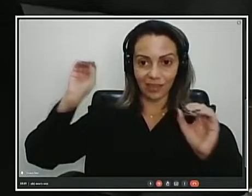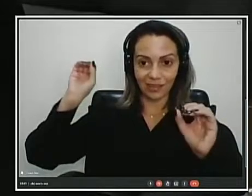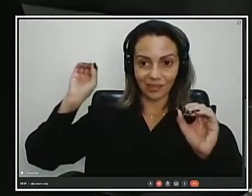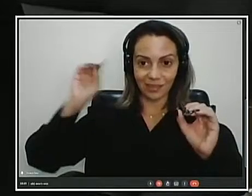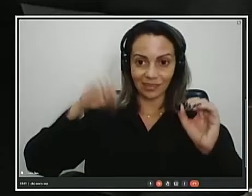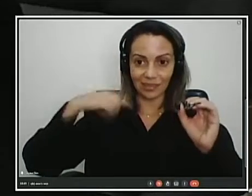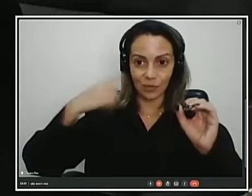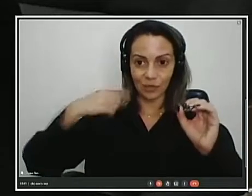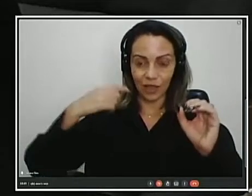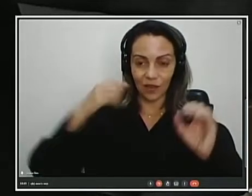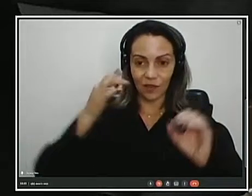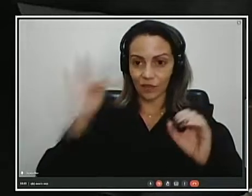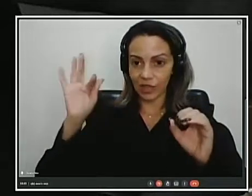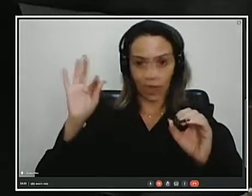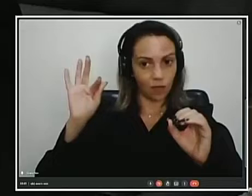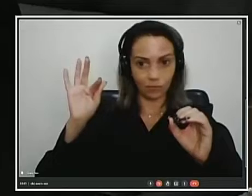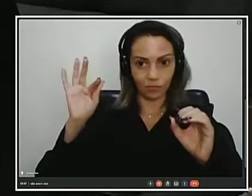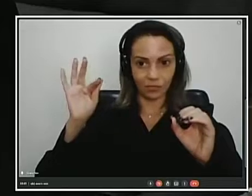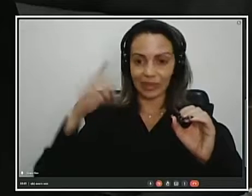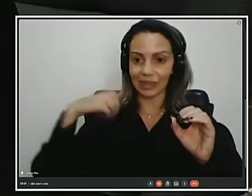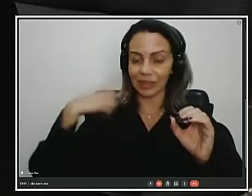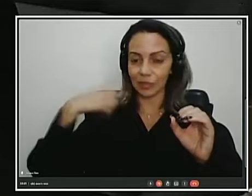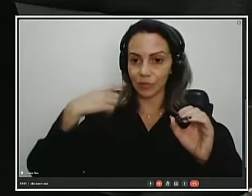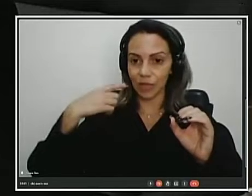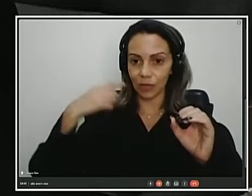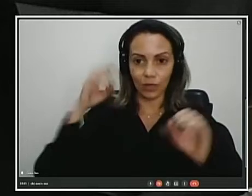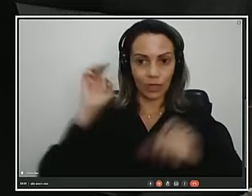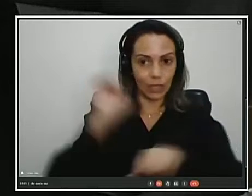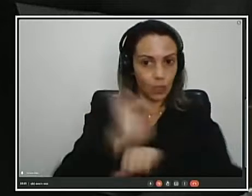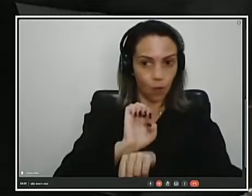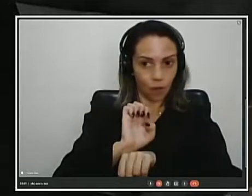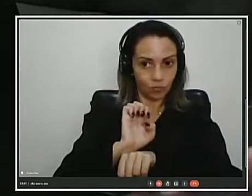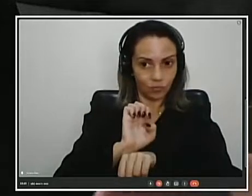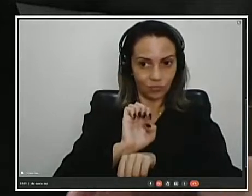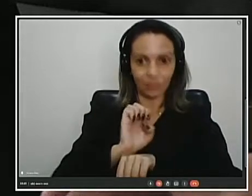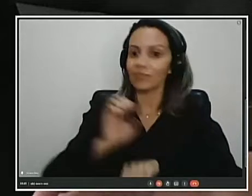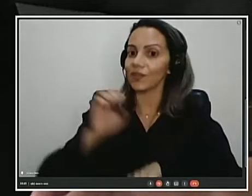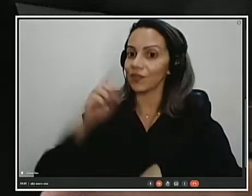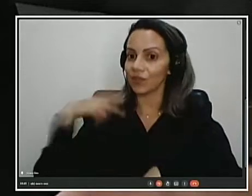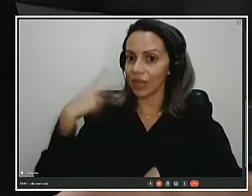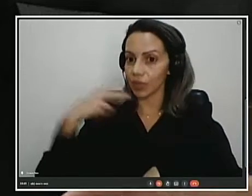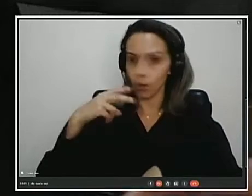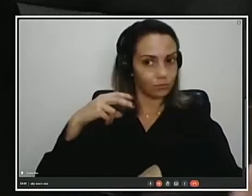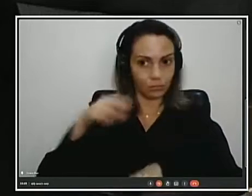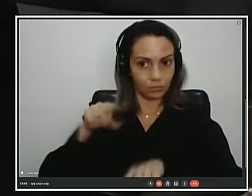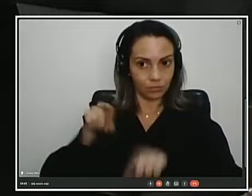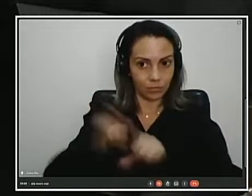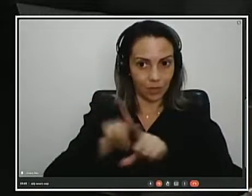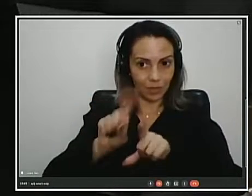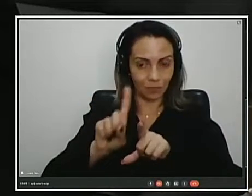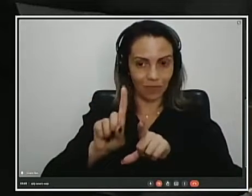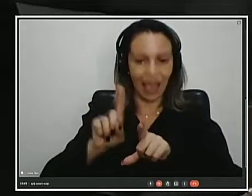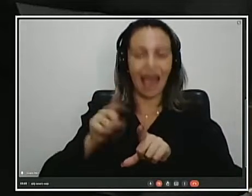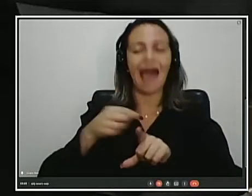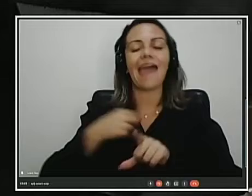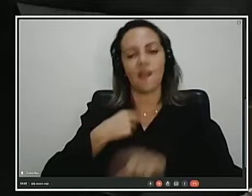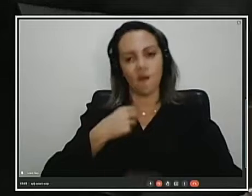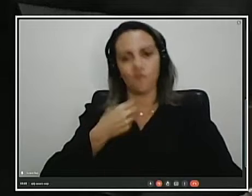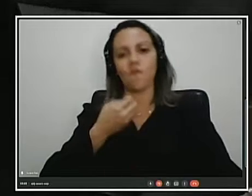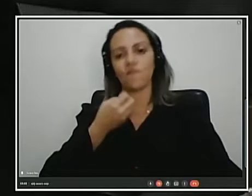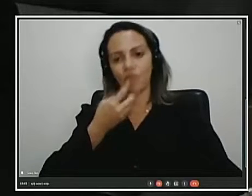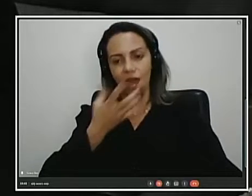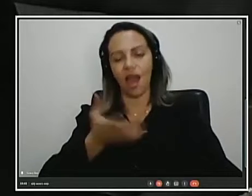a deputado federal não saia depois a vereador aí sim eu vou tirar meu chapéu para vocês e vou dizer Olha você realmente merece um